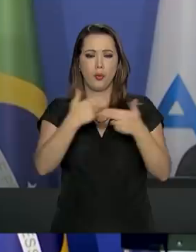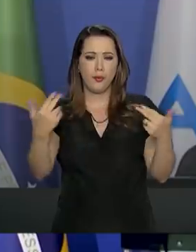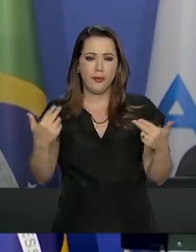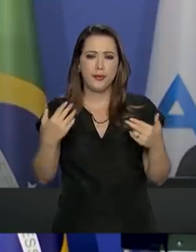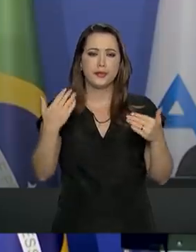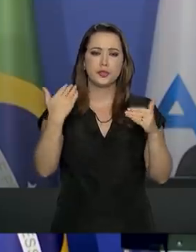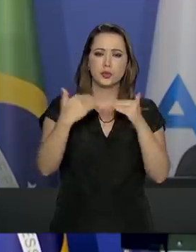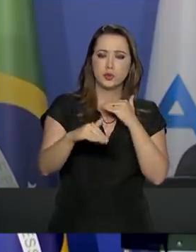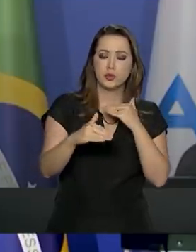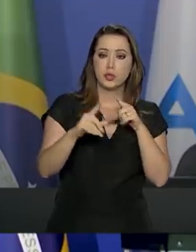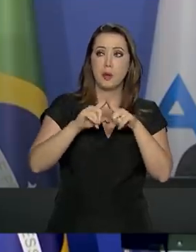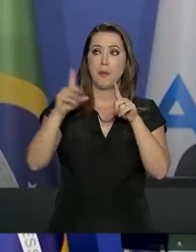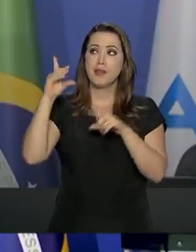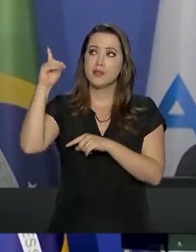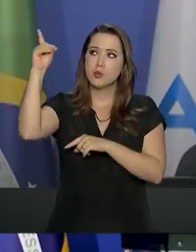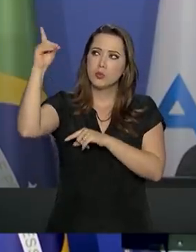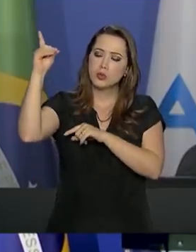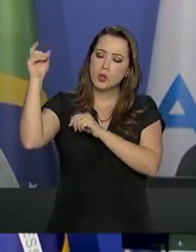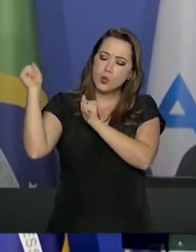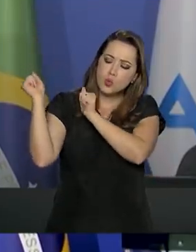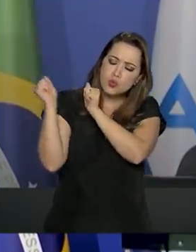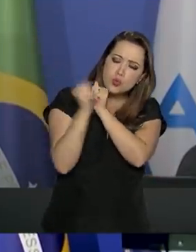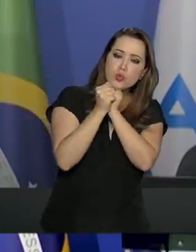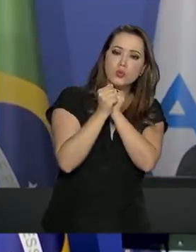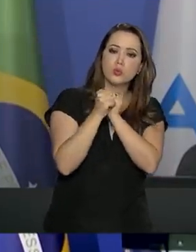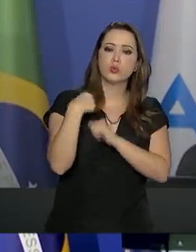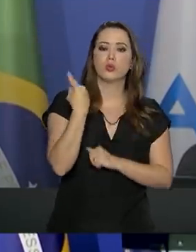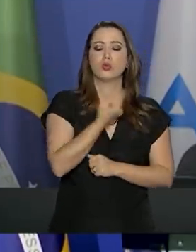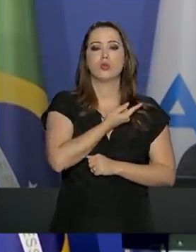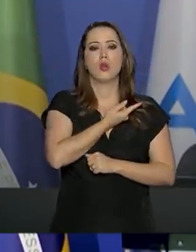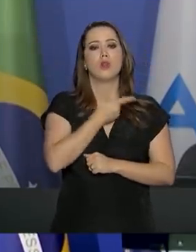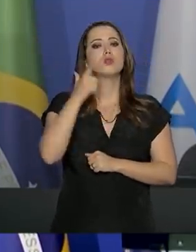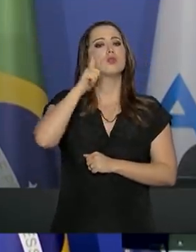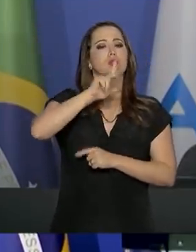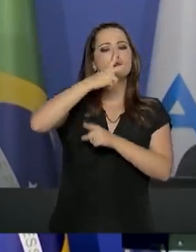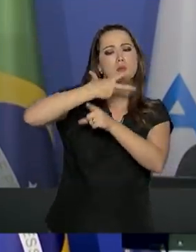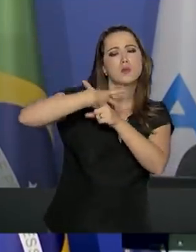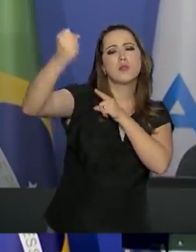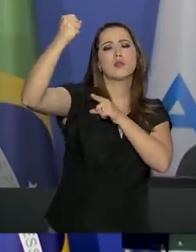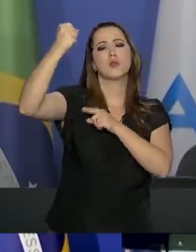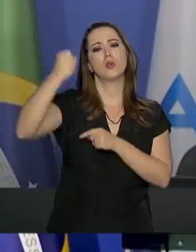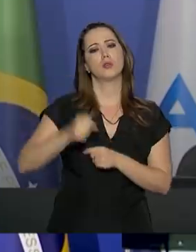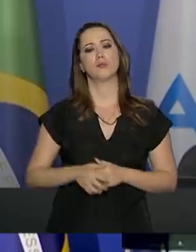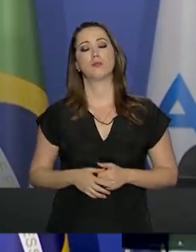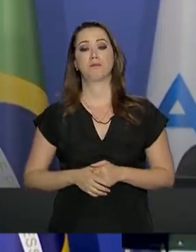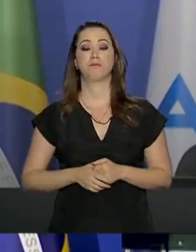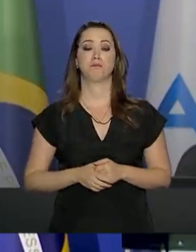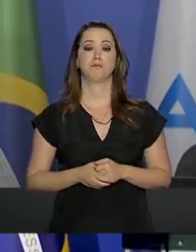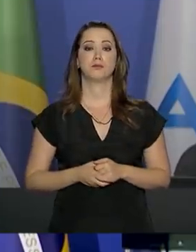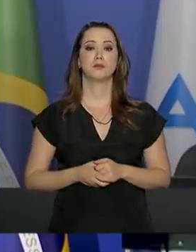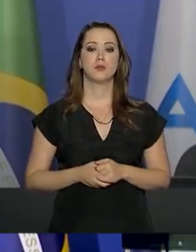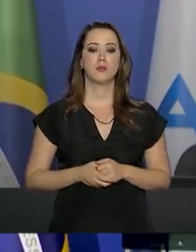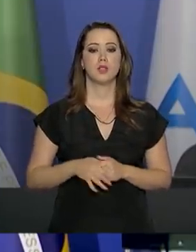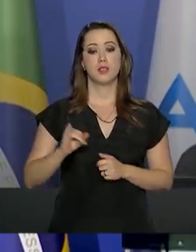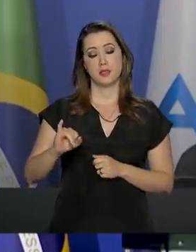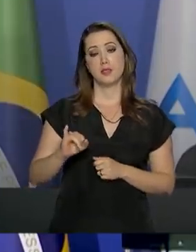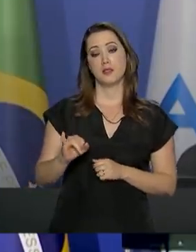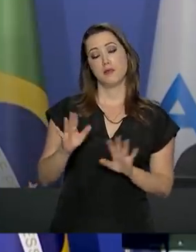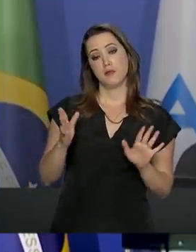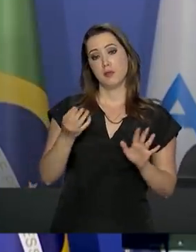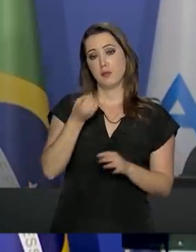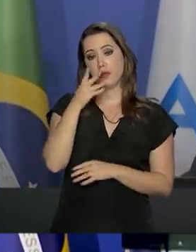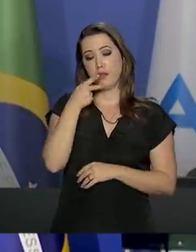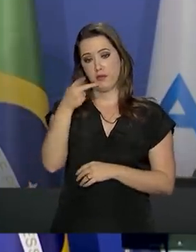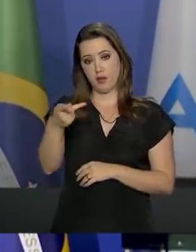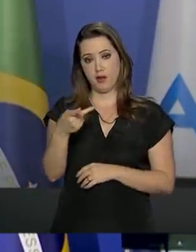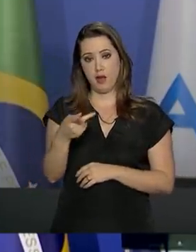lado. And having God on our side. Nós conseguimos a vitória. We were able to get victory. Se bem que a primeira foi